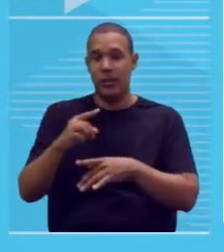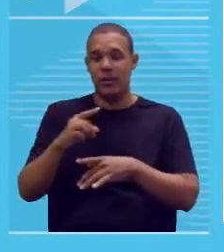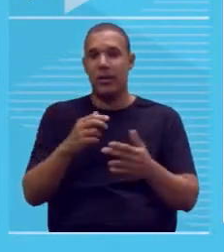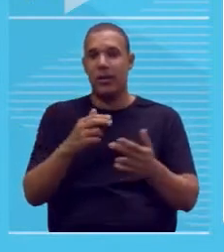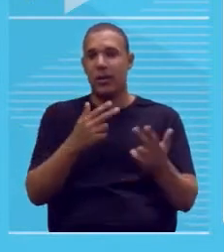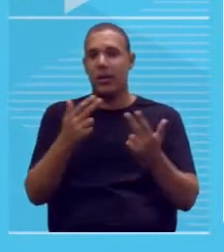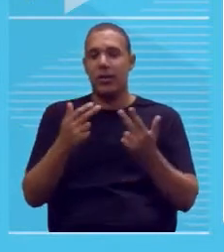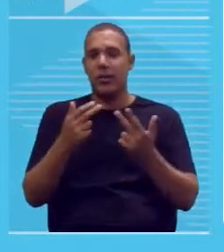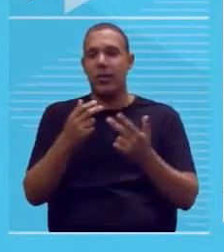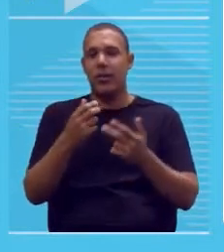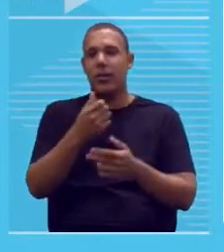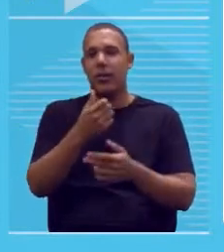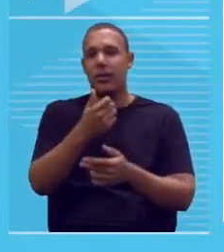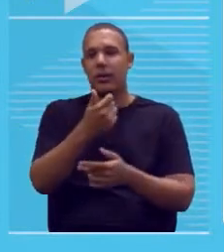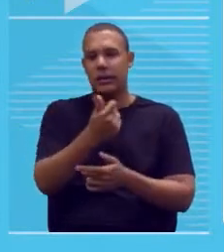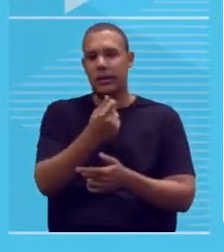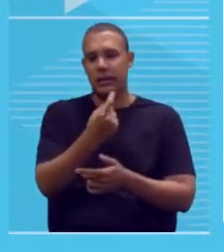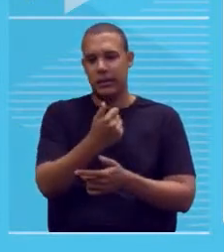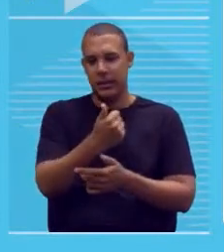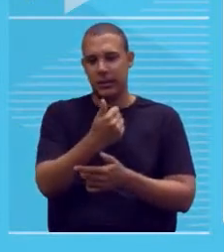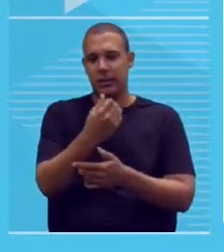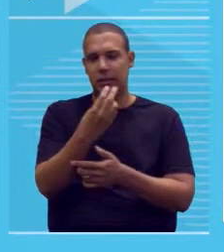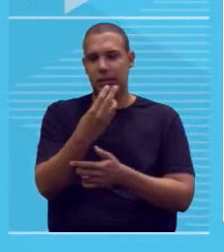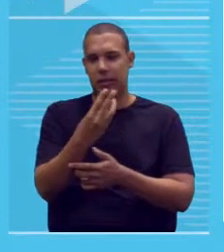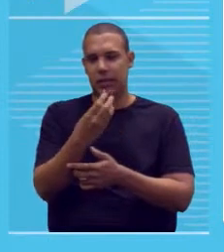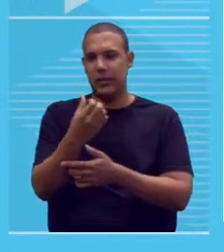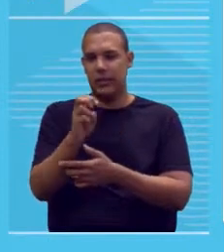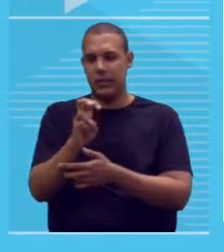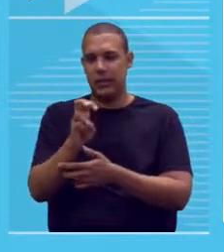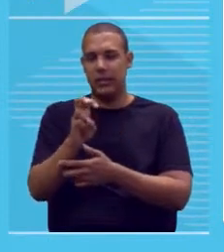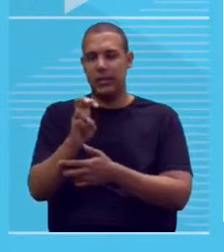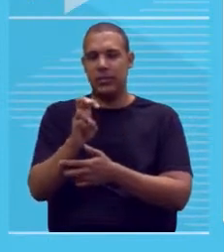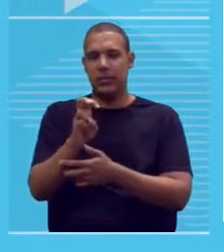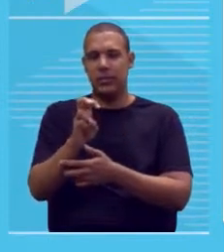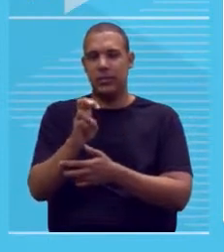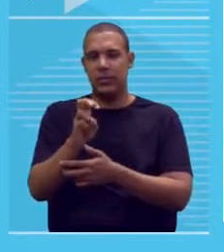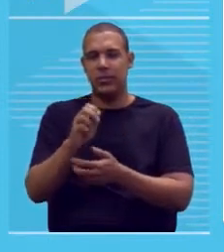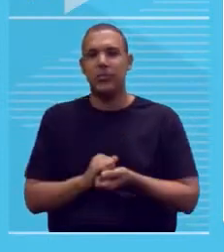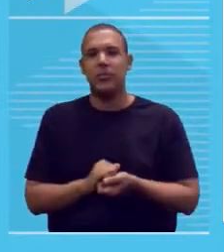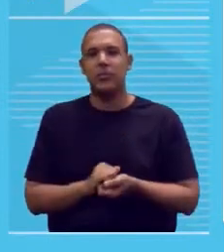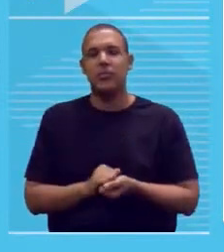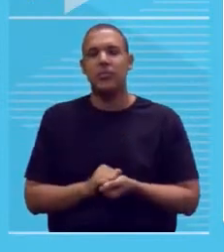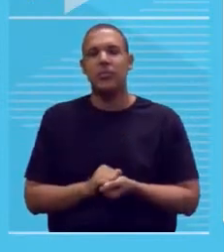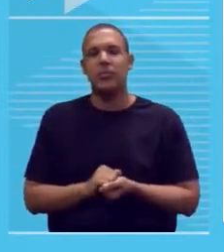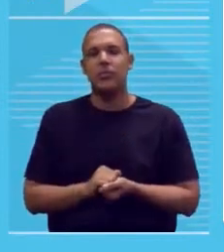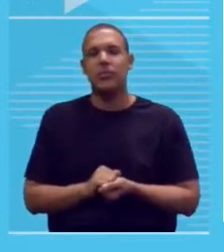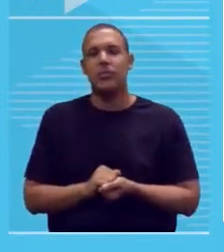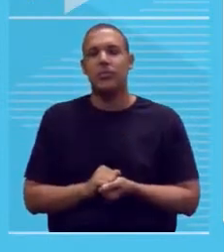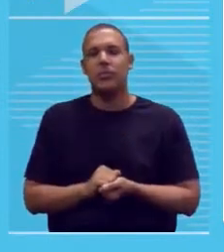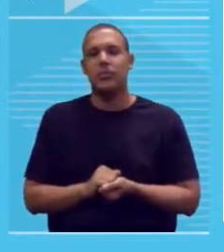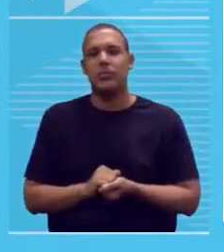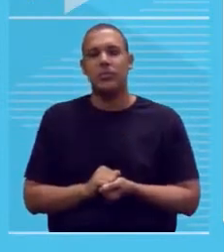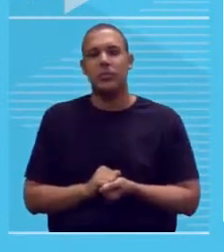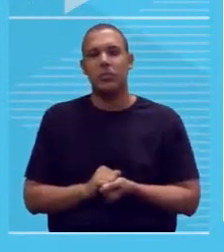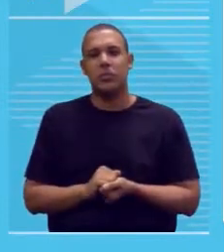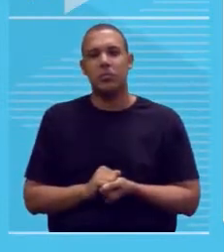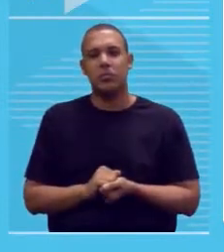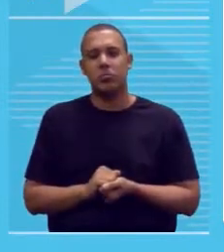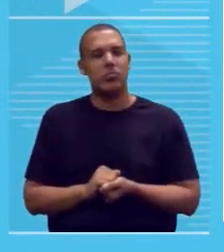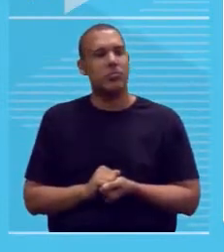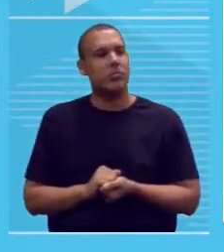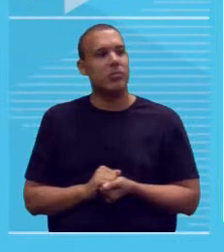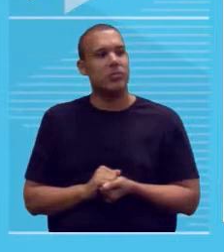de 135. Professor, eu sei que o ângulo simétrico do 135 é